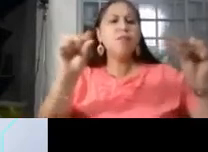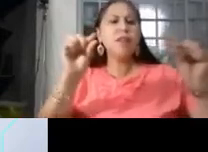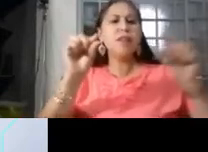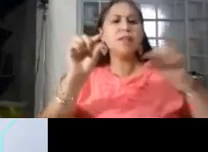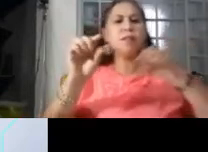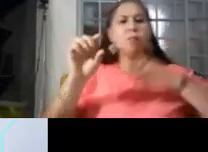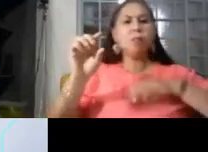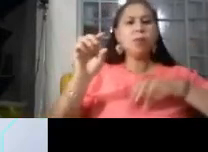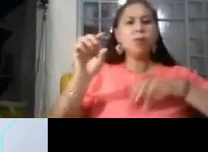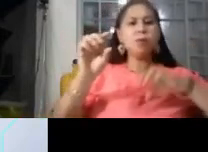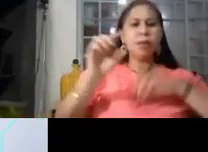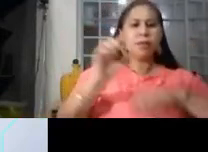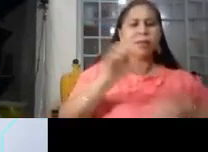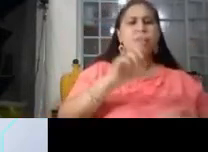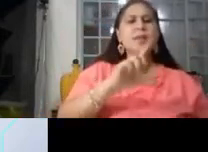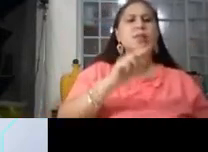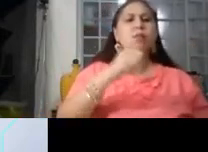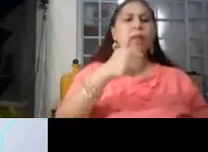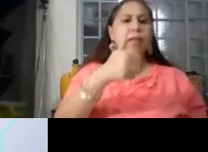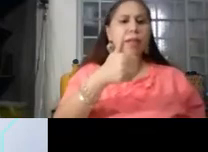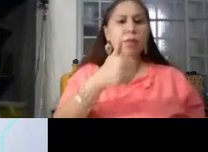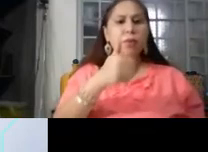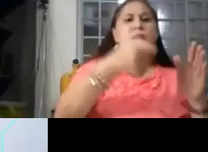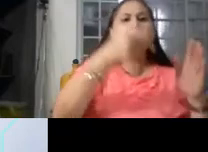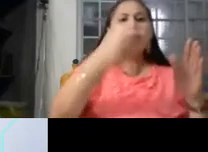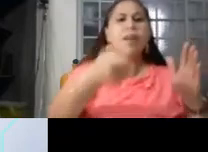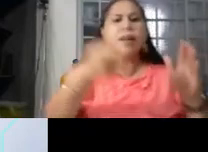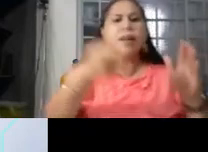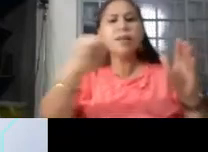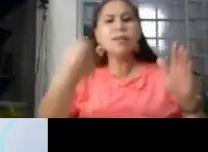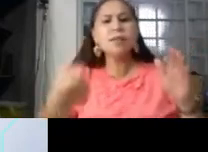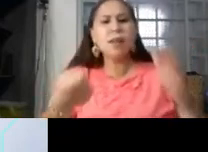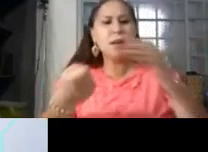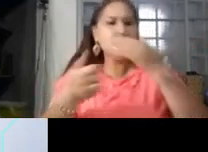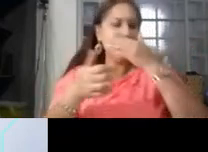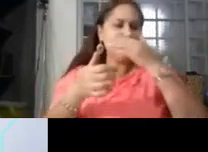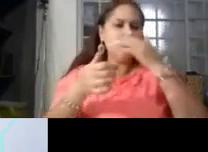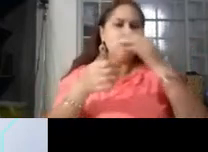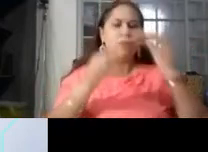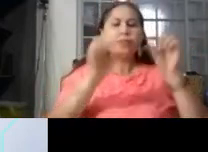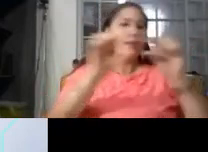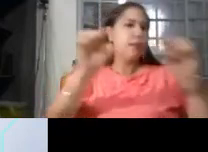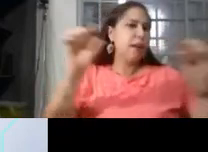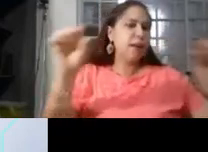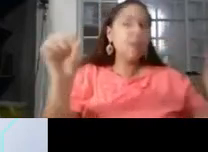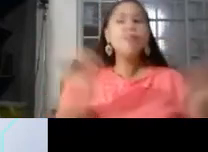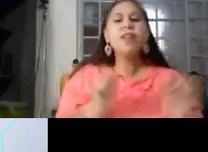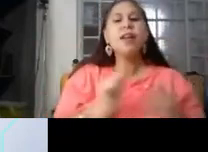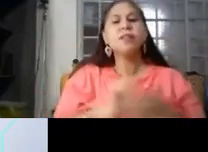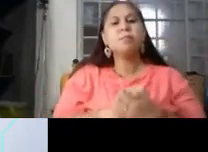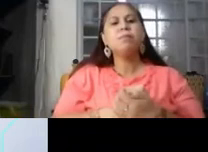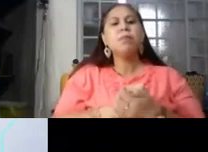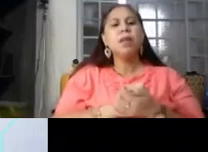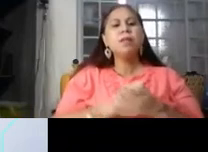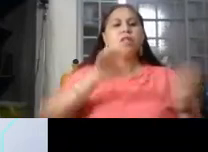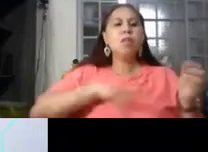Libras, eles pegam uma frase em língua portuguesa, né, da sua L1, e aí vão colocando cada sinal naquela